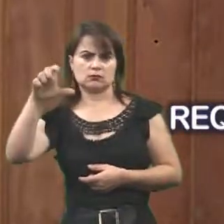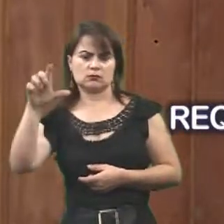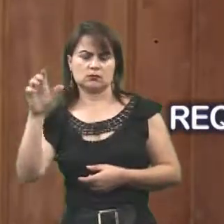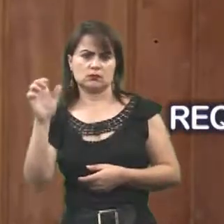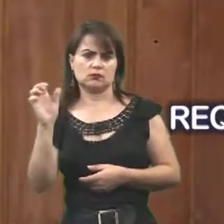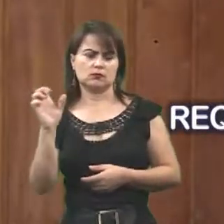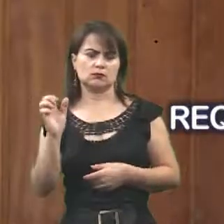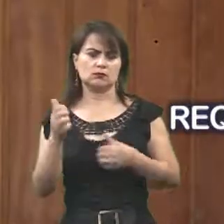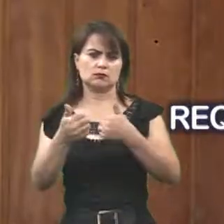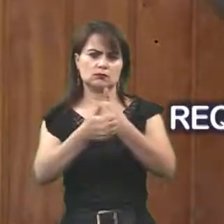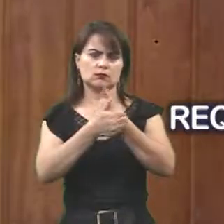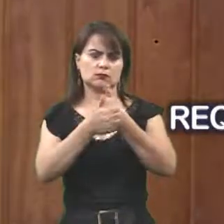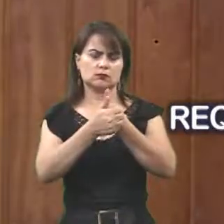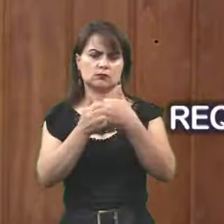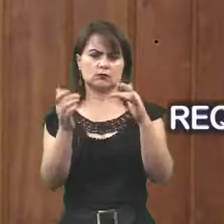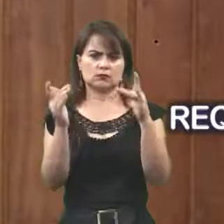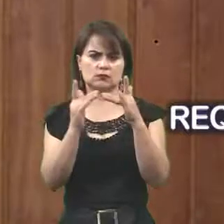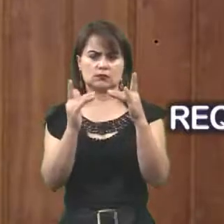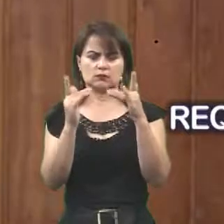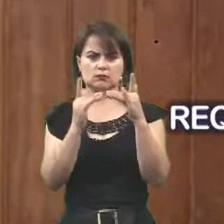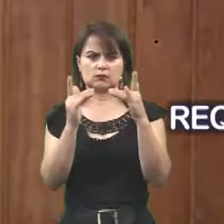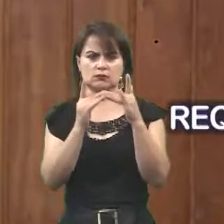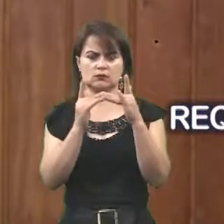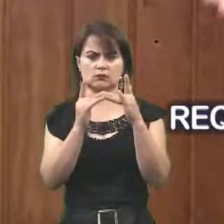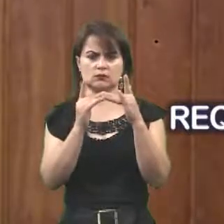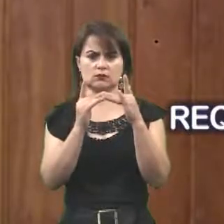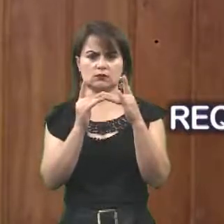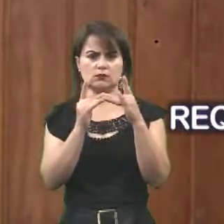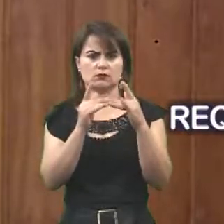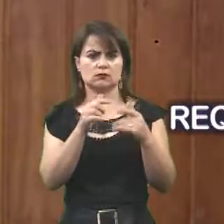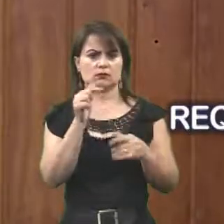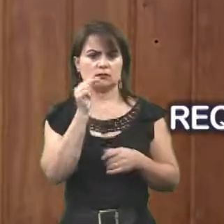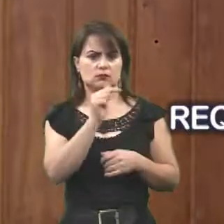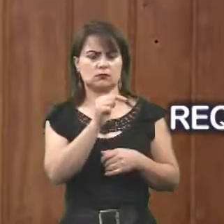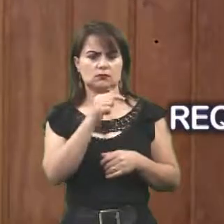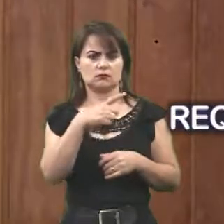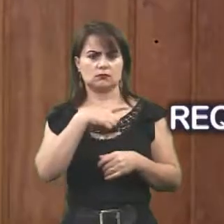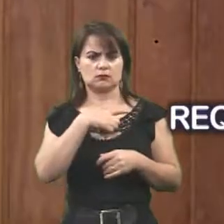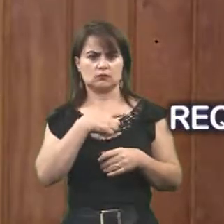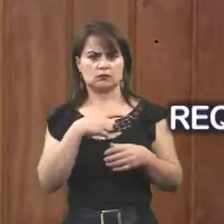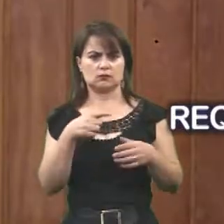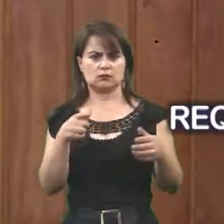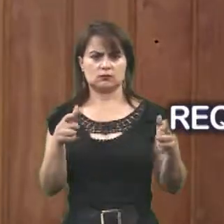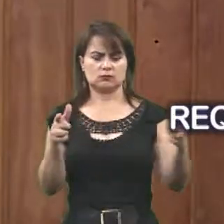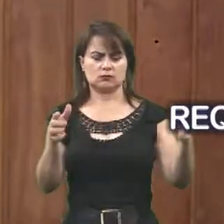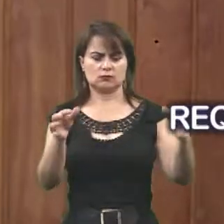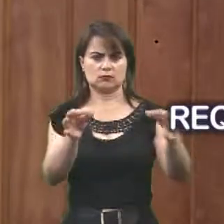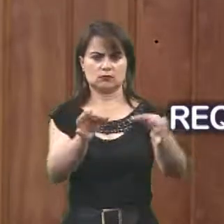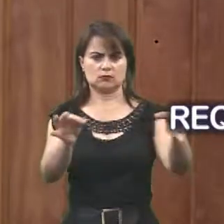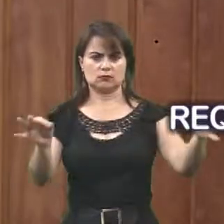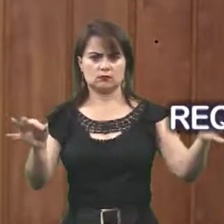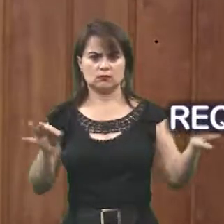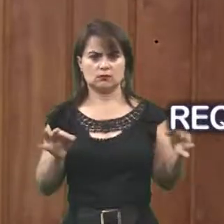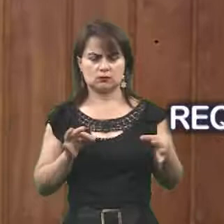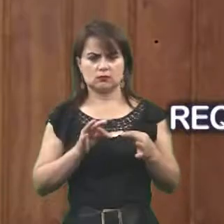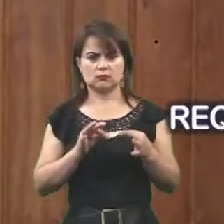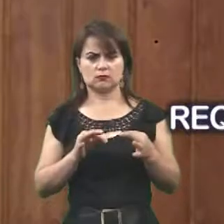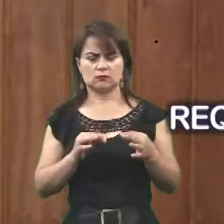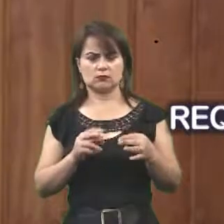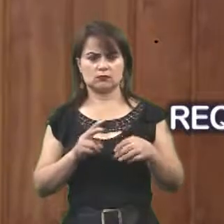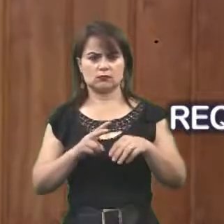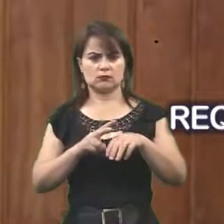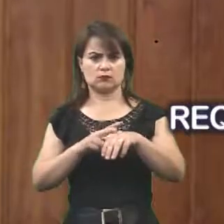lado direito, na zona oeste ali, e lá tem uma quadra esportiva. Tem lá um campo de